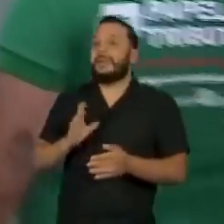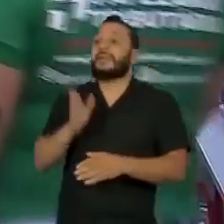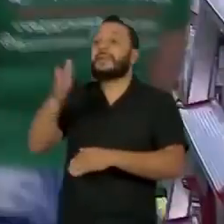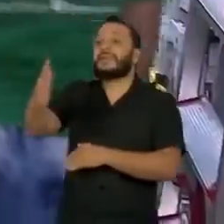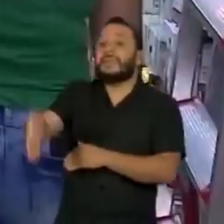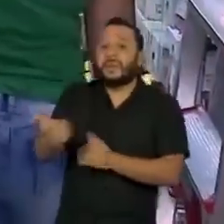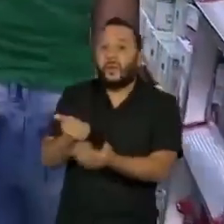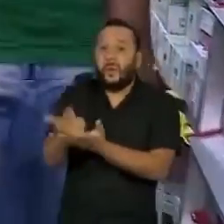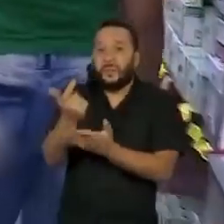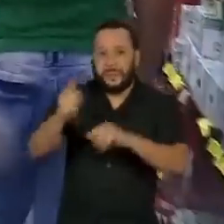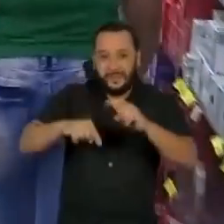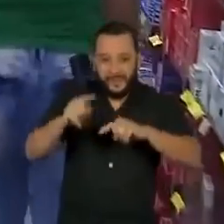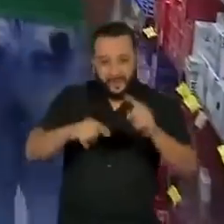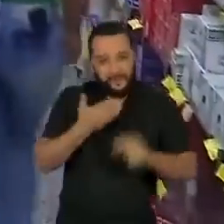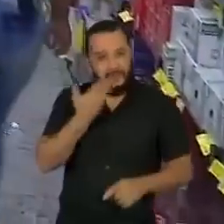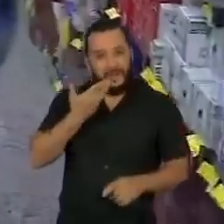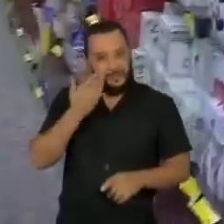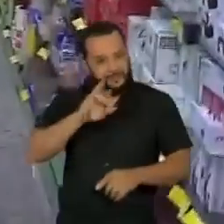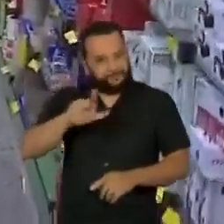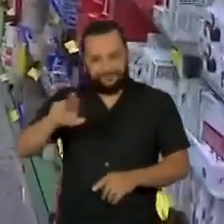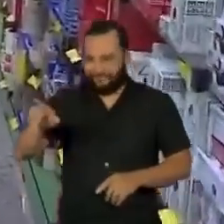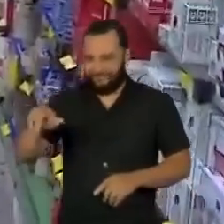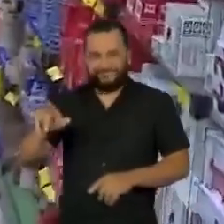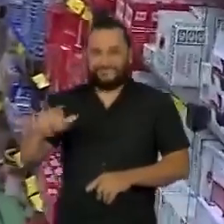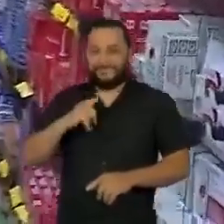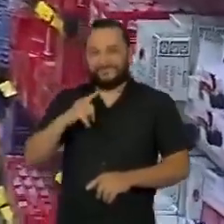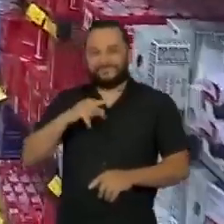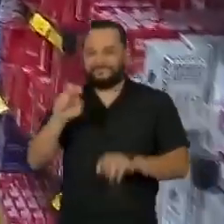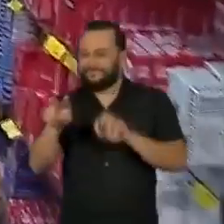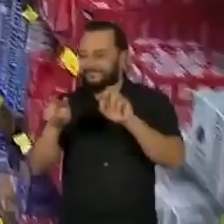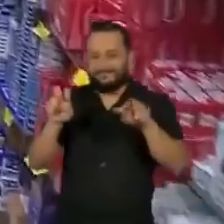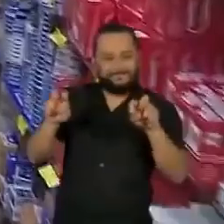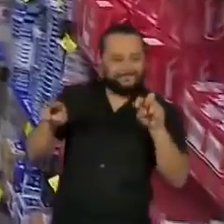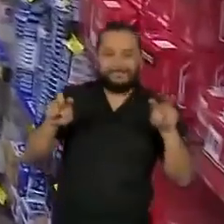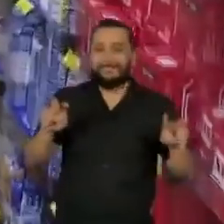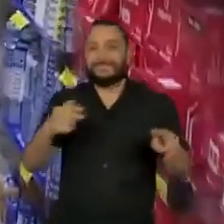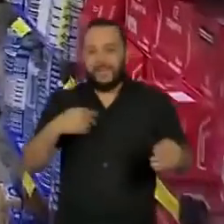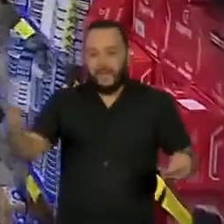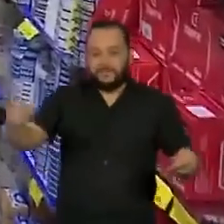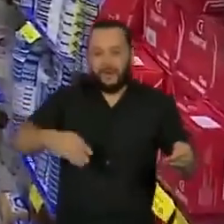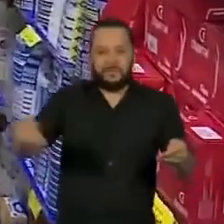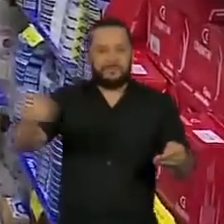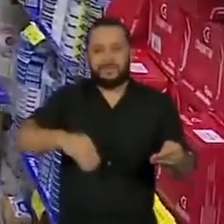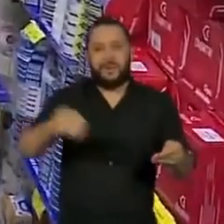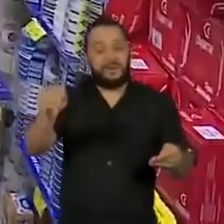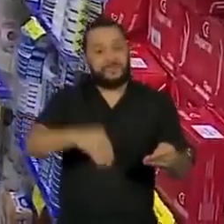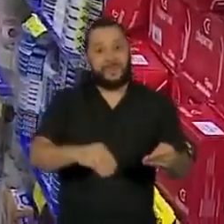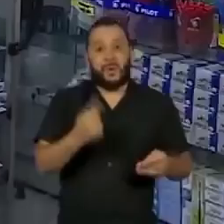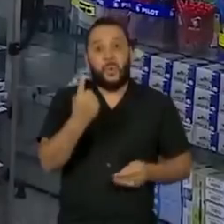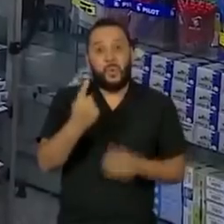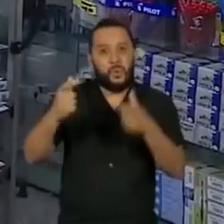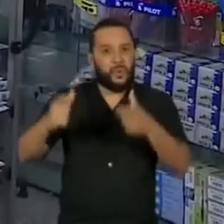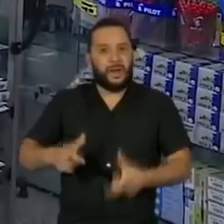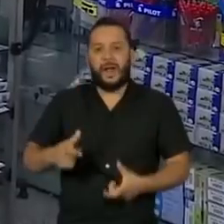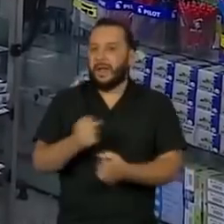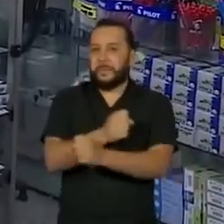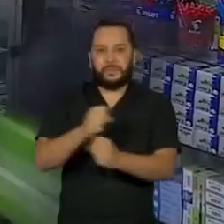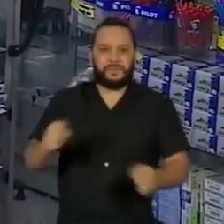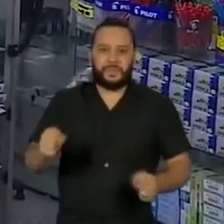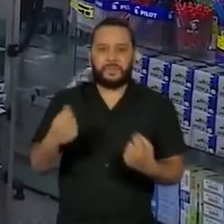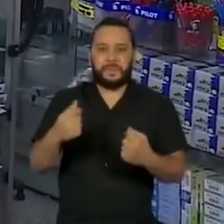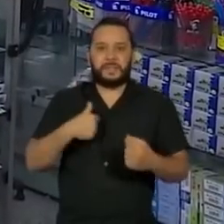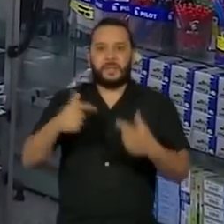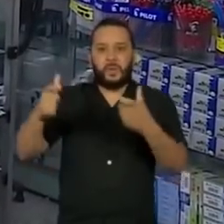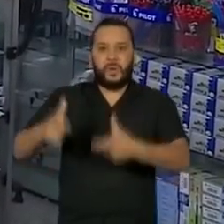tarefa fácil. Uma volta e outra entre as prateleiras, mas encher o carrinho que é bom num só lugar é quase que